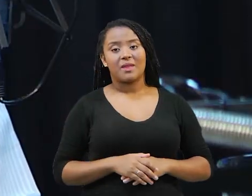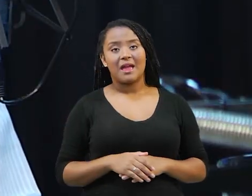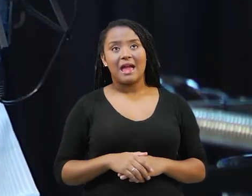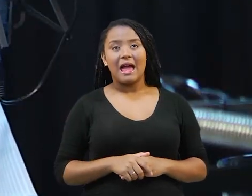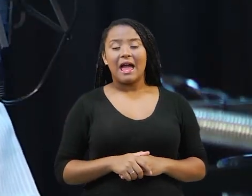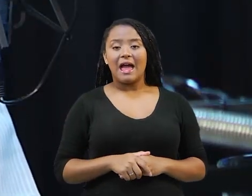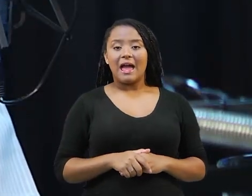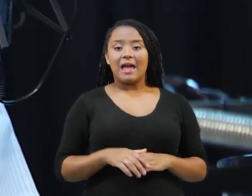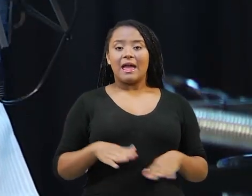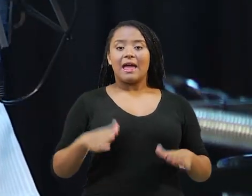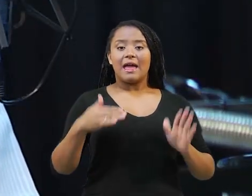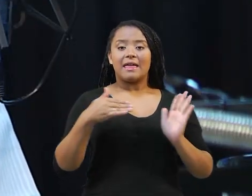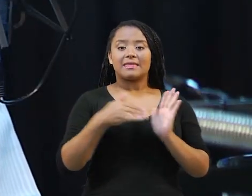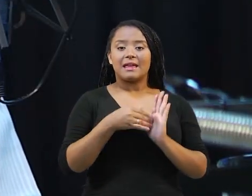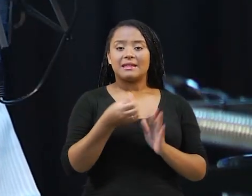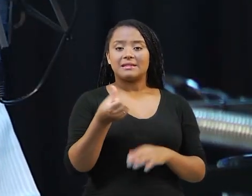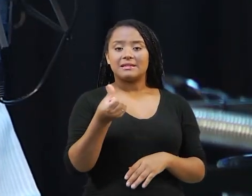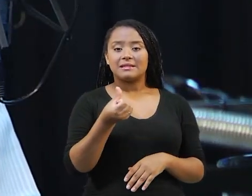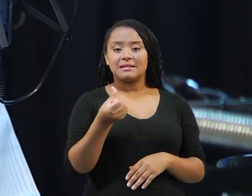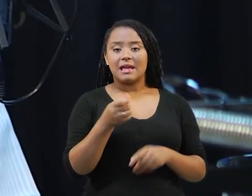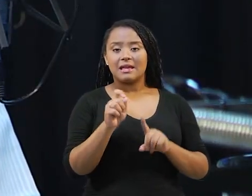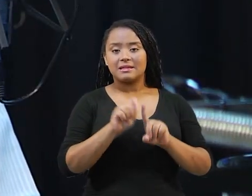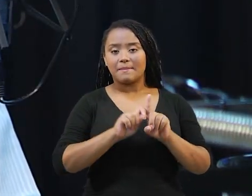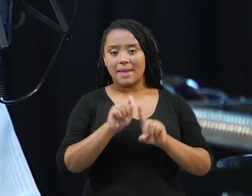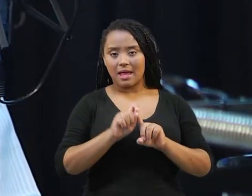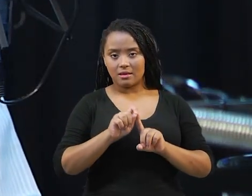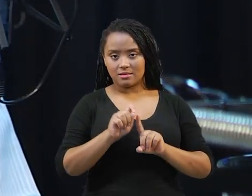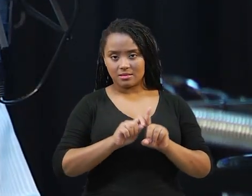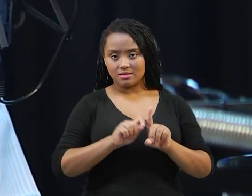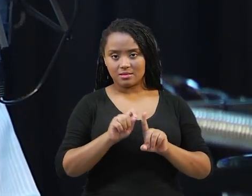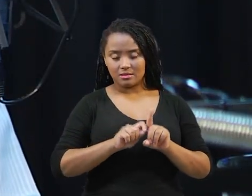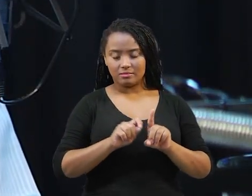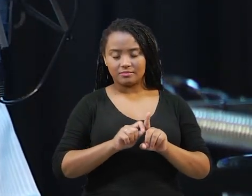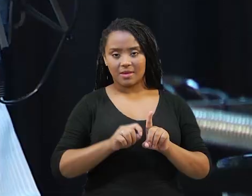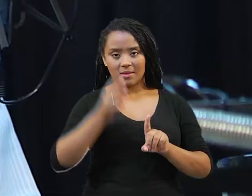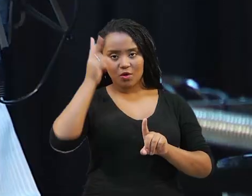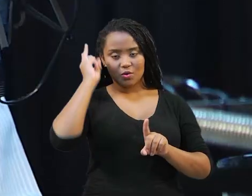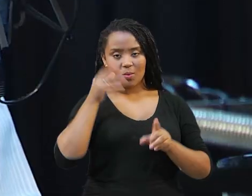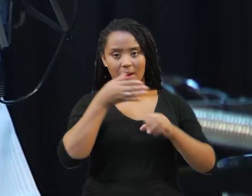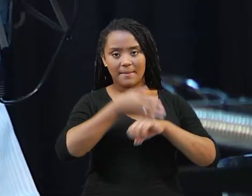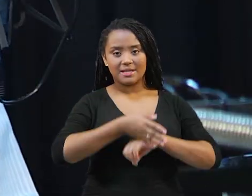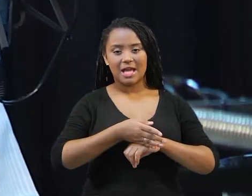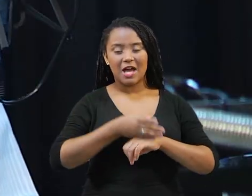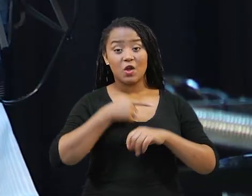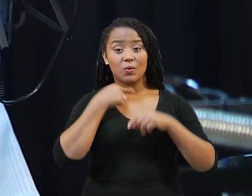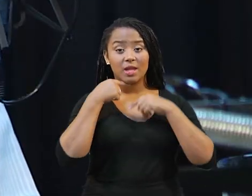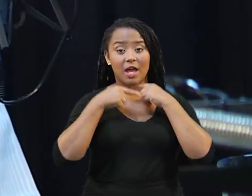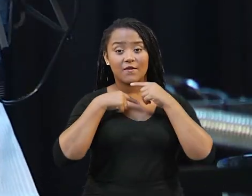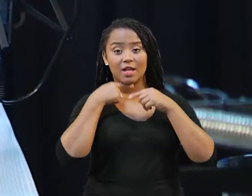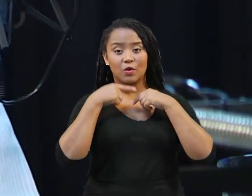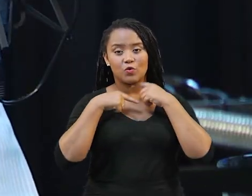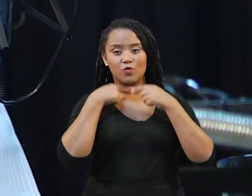né, sobre engenharia e medicina. Então, mas aí a gente decidiu